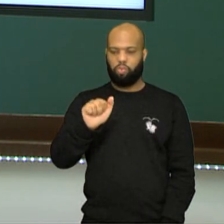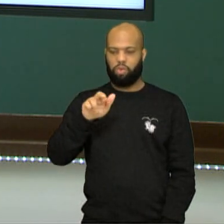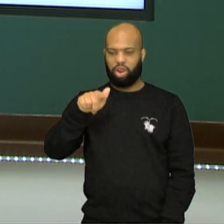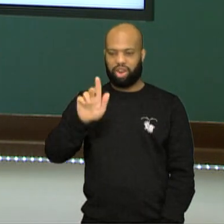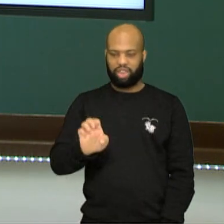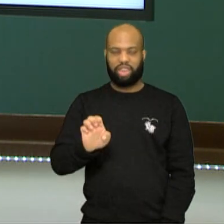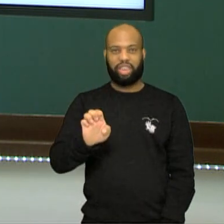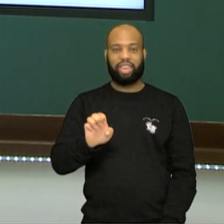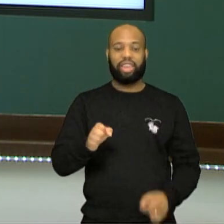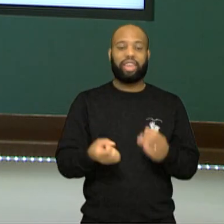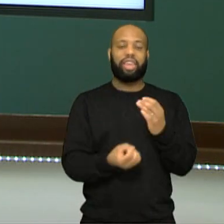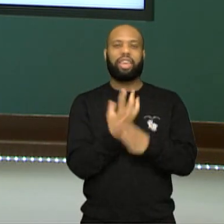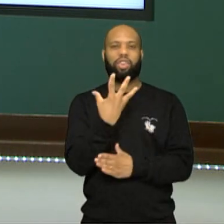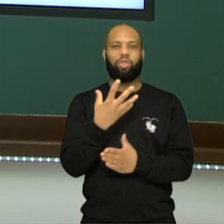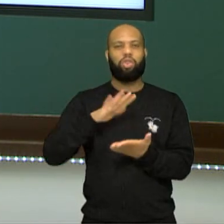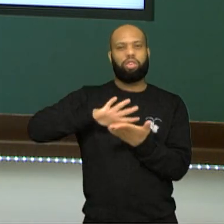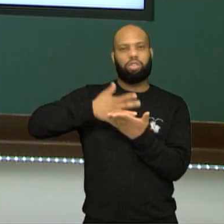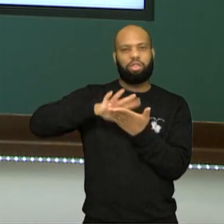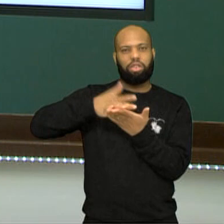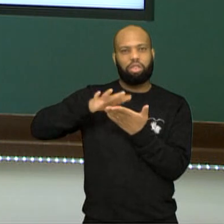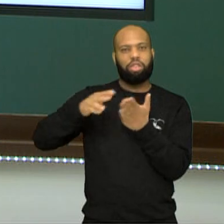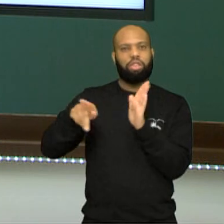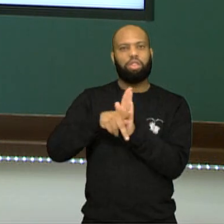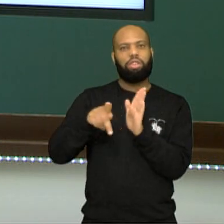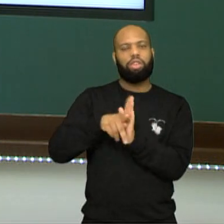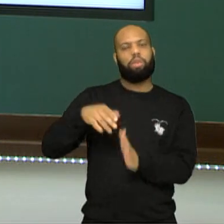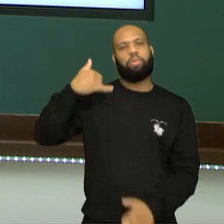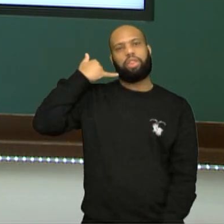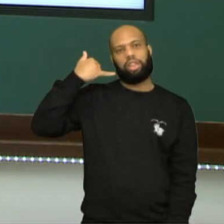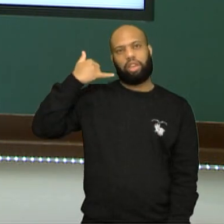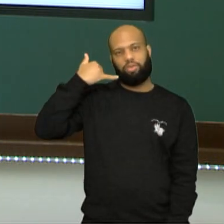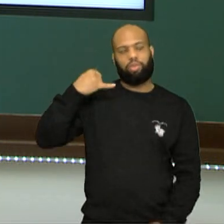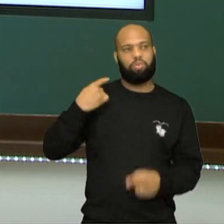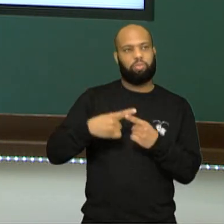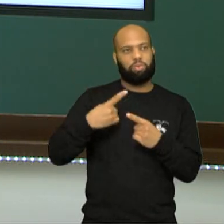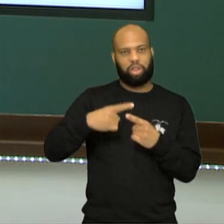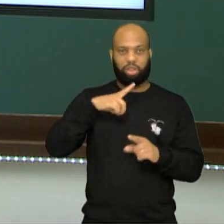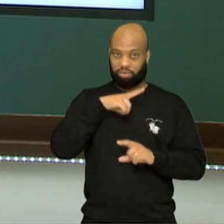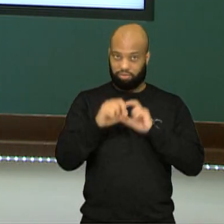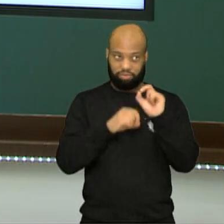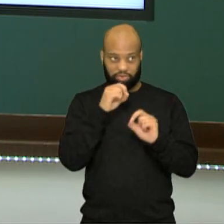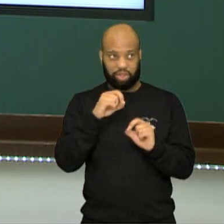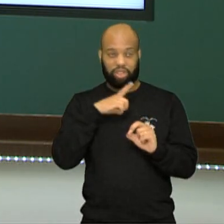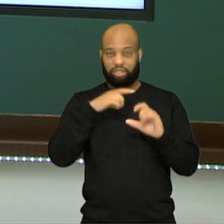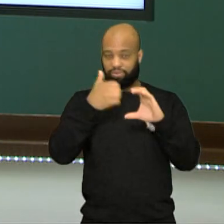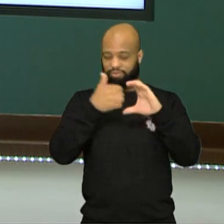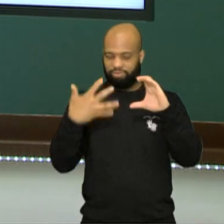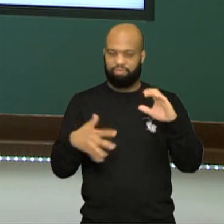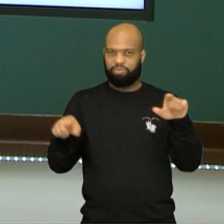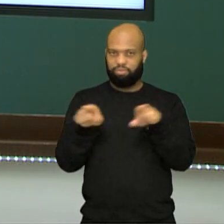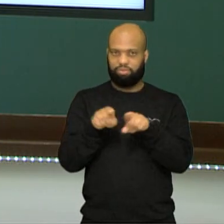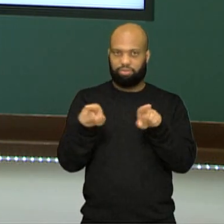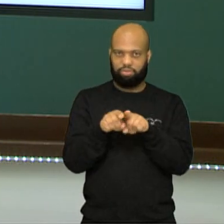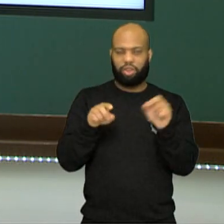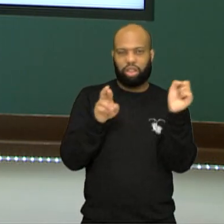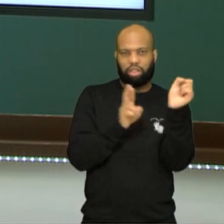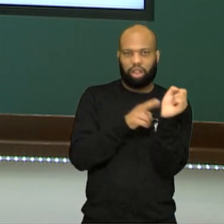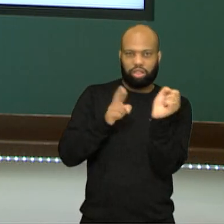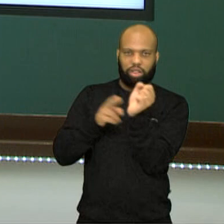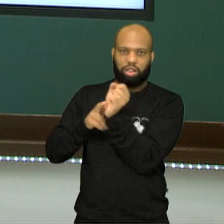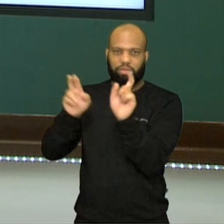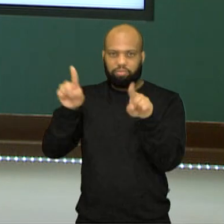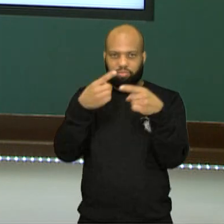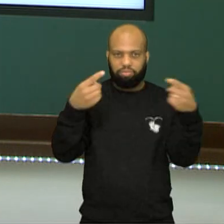telefone, né, que é essa mistura, né, dizem que vem de samba, que era uma característica, um ritmo musical lá